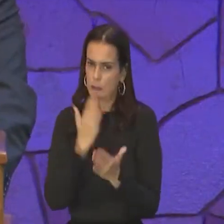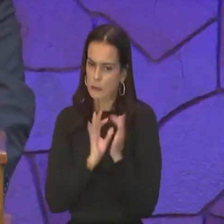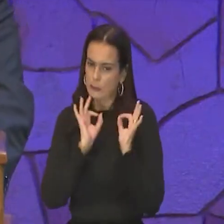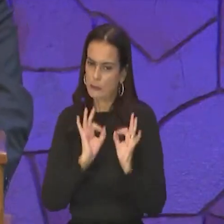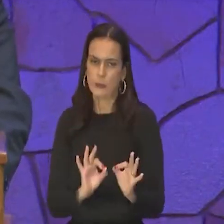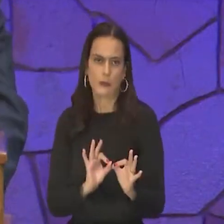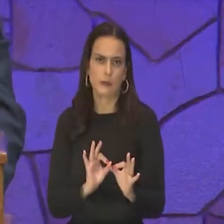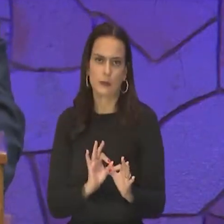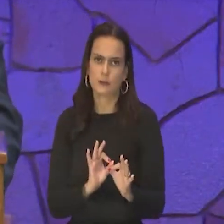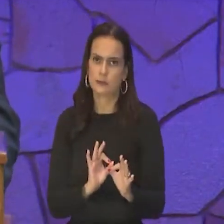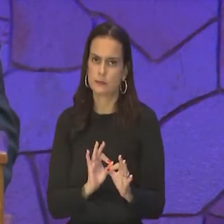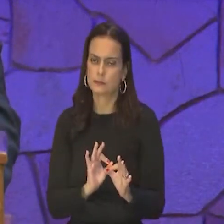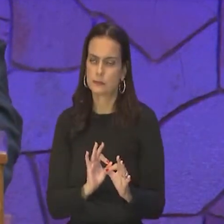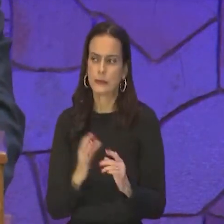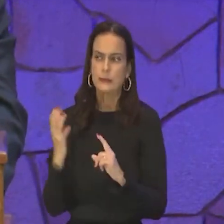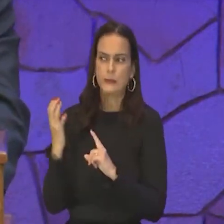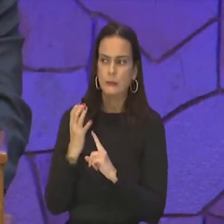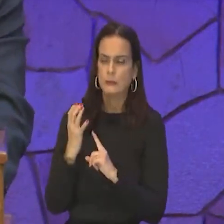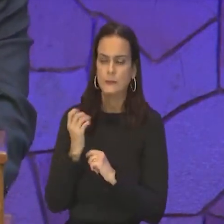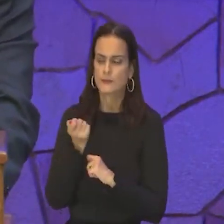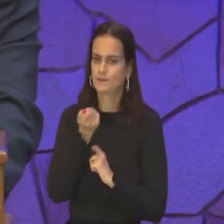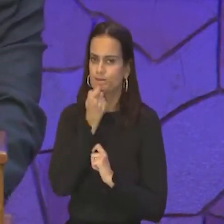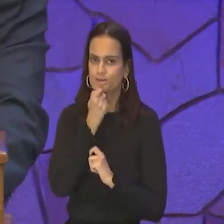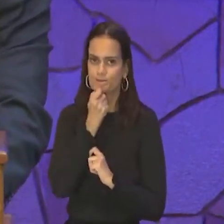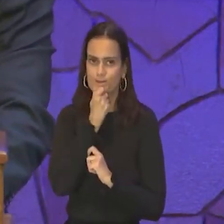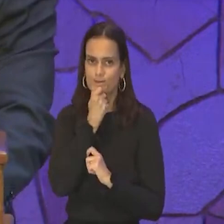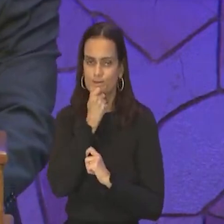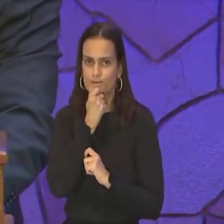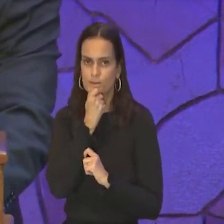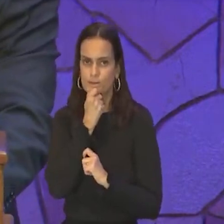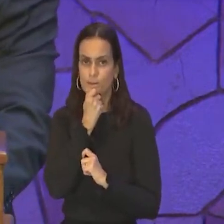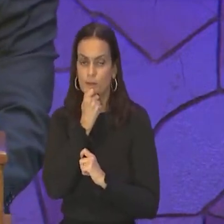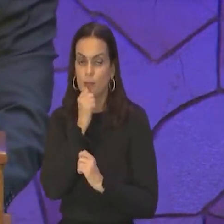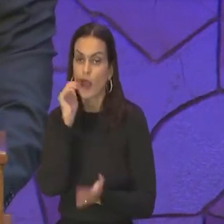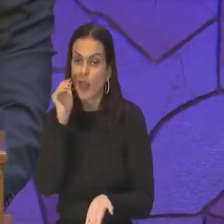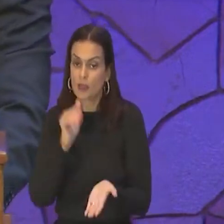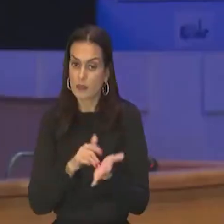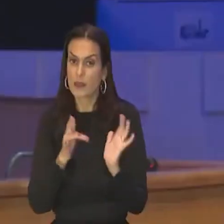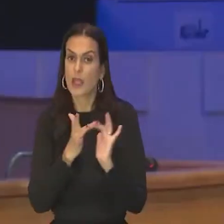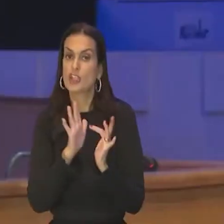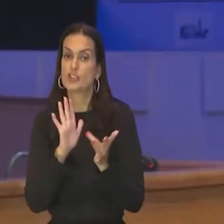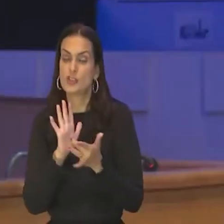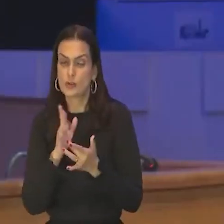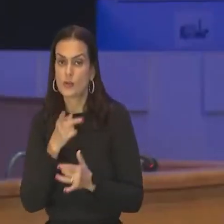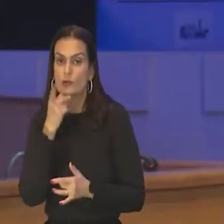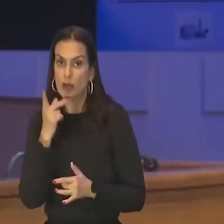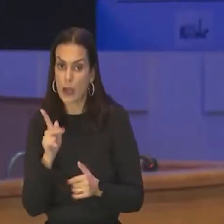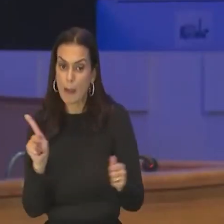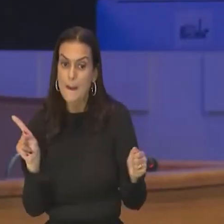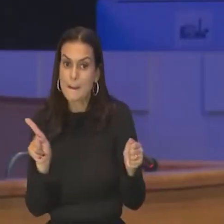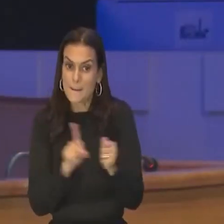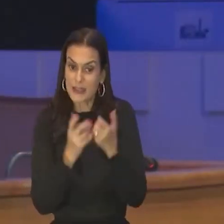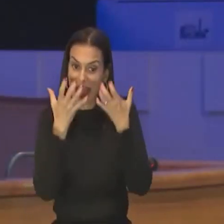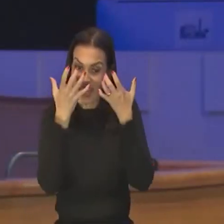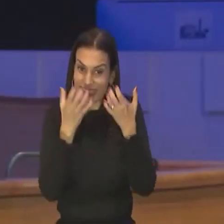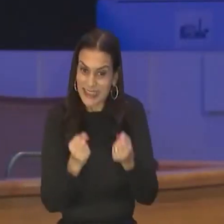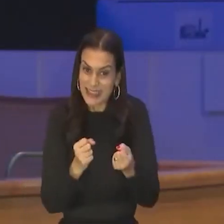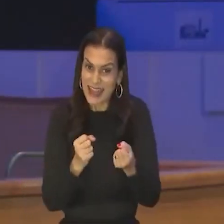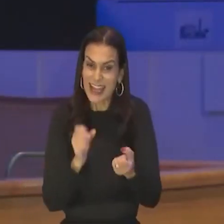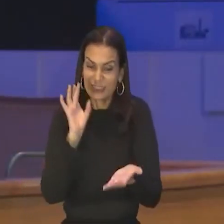sido convencidos totalmente, ao ponto até de Jesus falar que Pedro iria se converter depois.